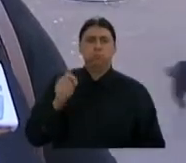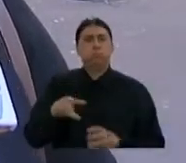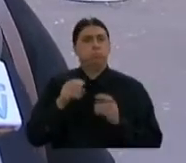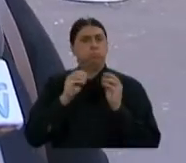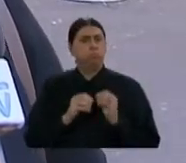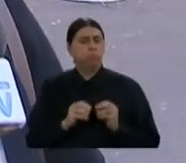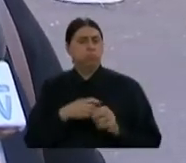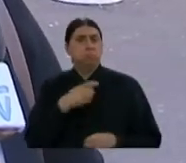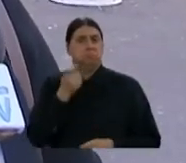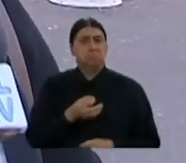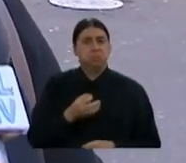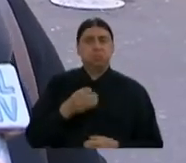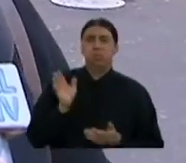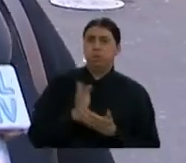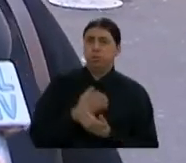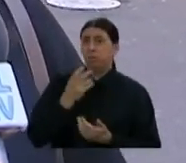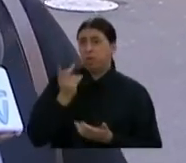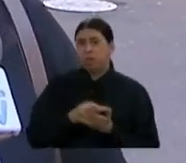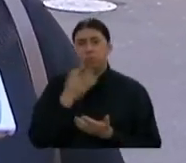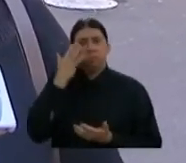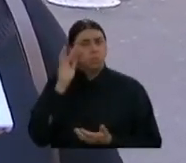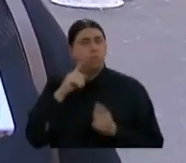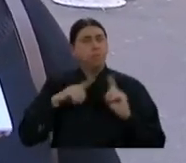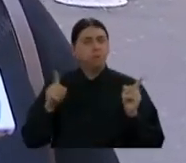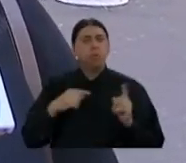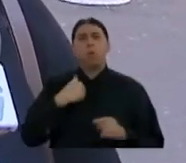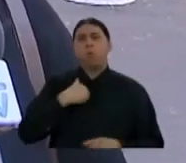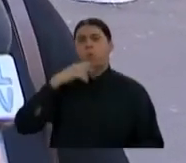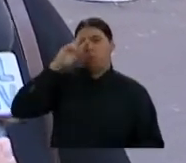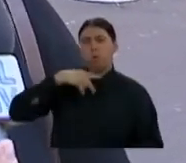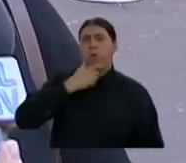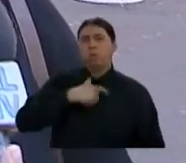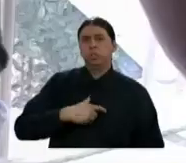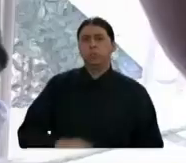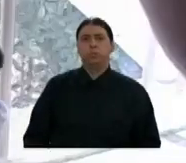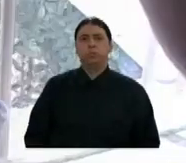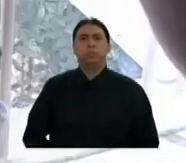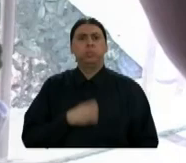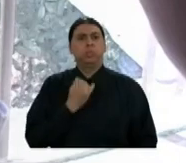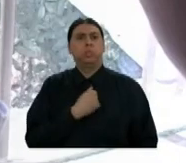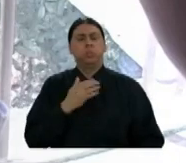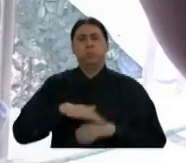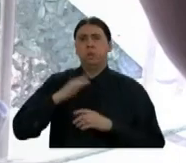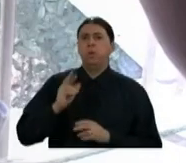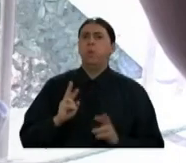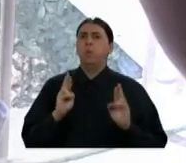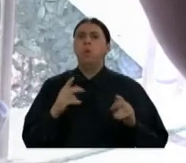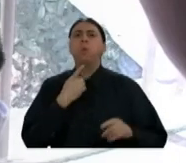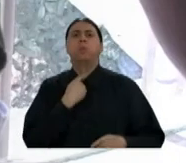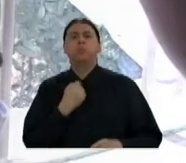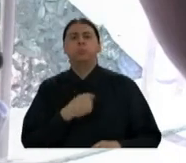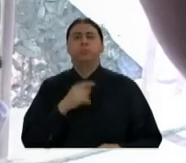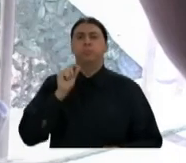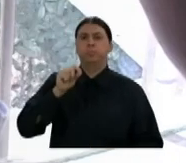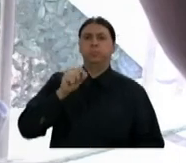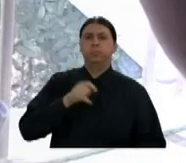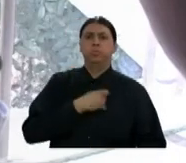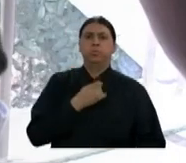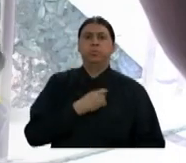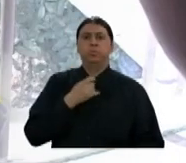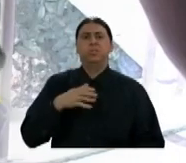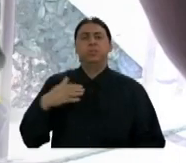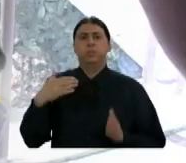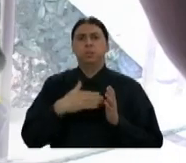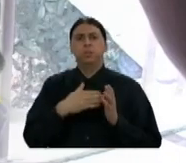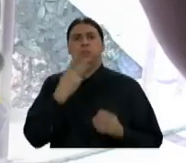que não sentiu certo e errado é isso aí que eu acho a faixa etária mais desejada para adoção é até